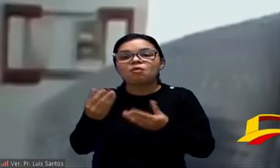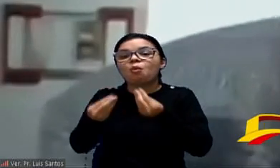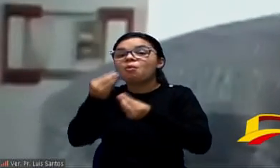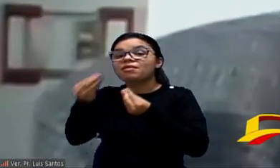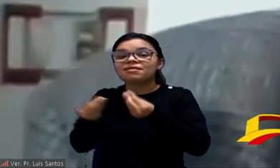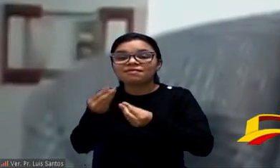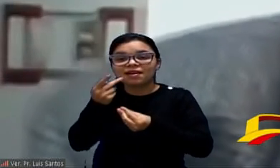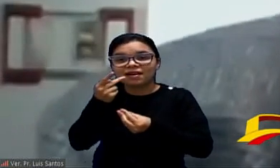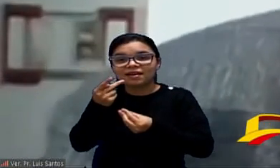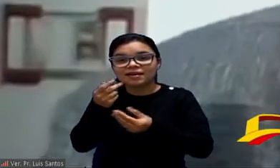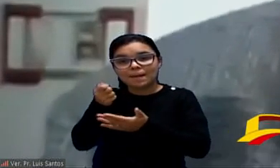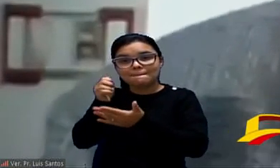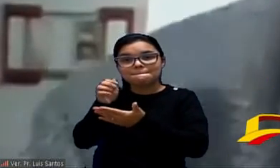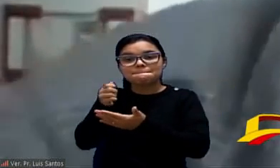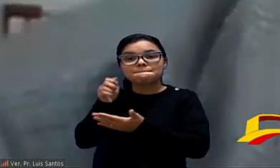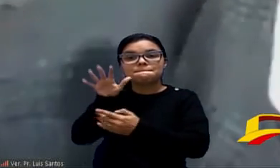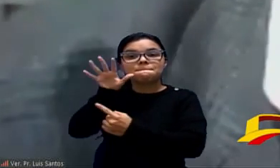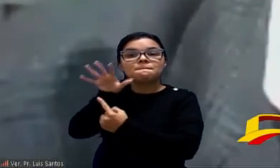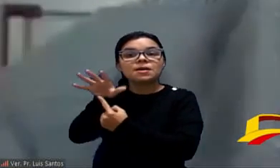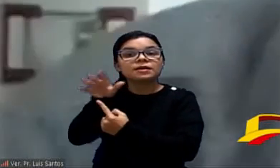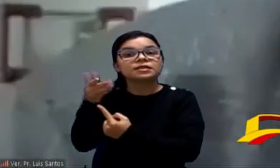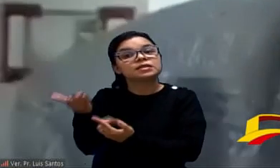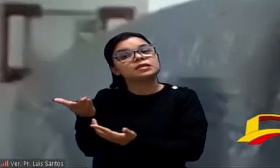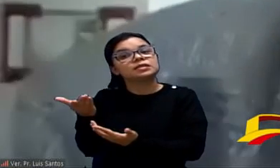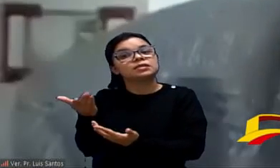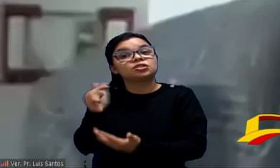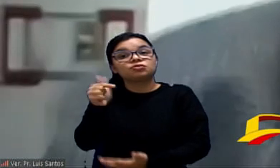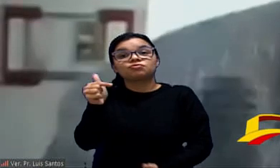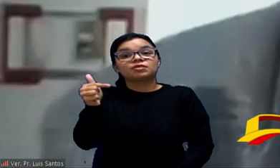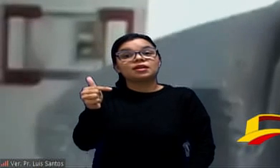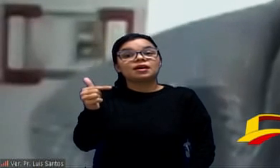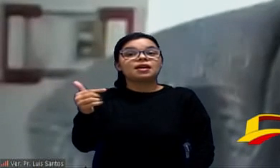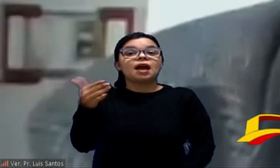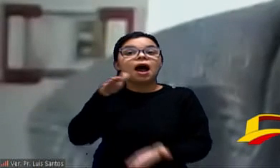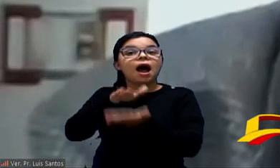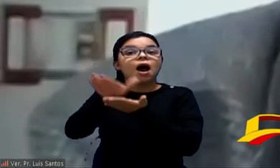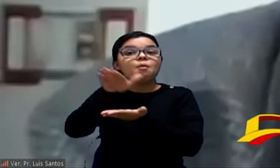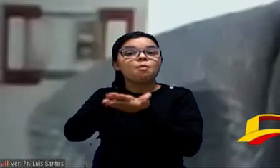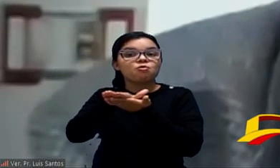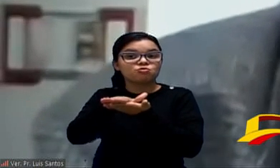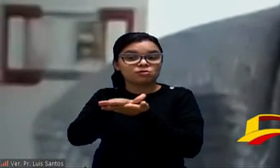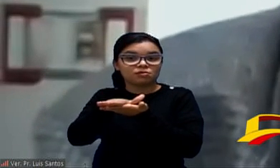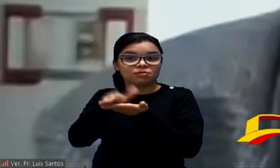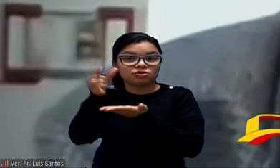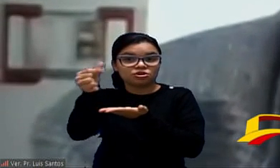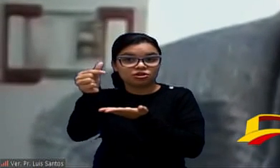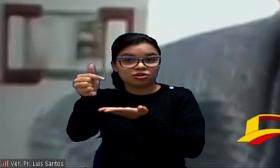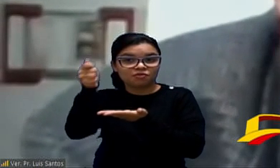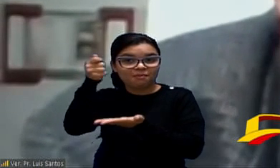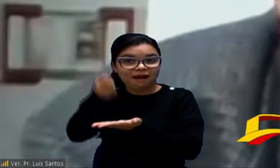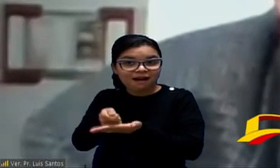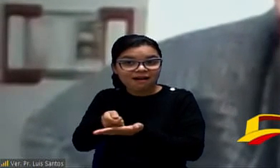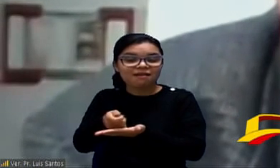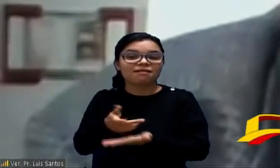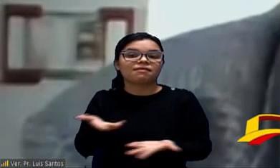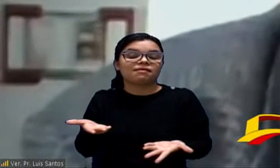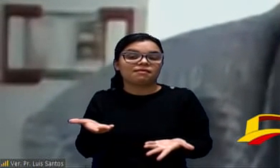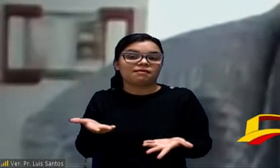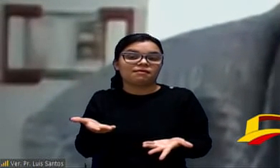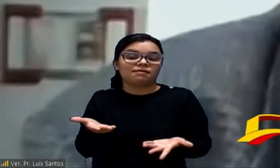se vai pressionar essa instituição se não houver a multa correspondente, se eles